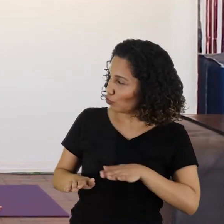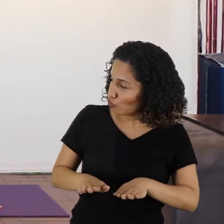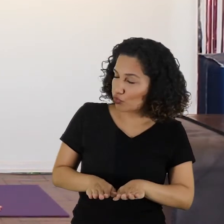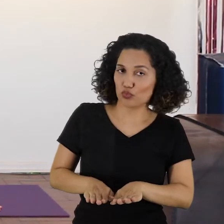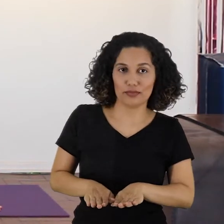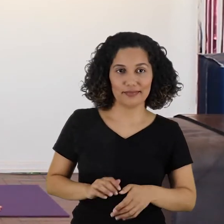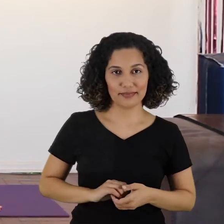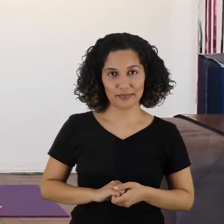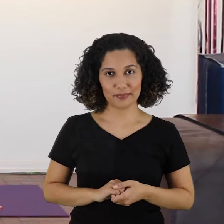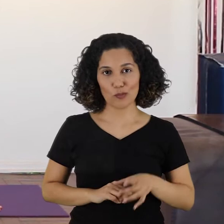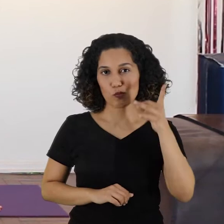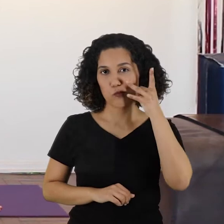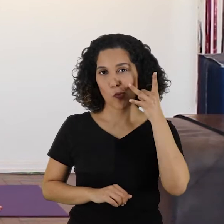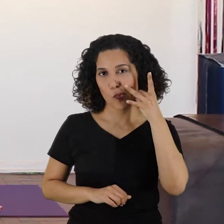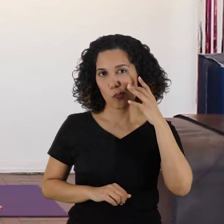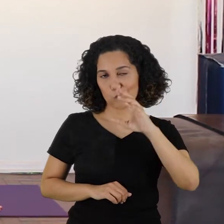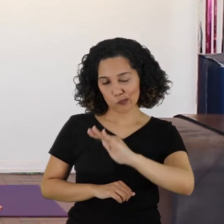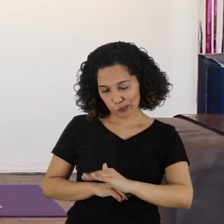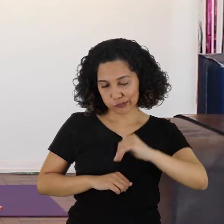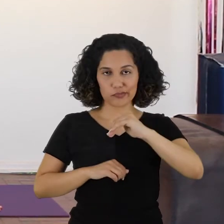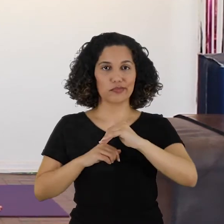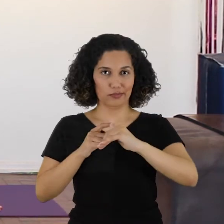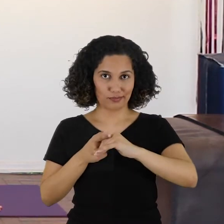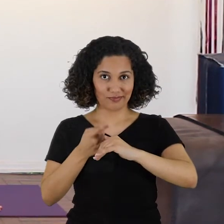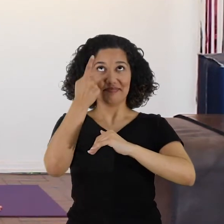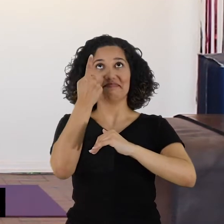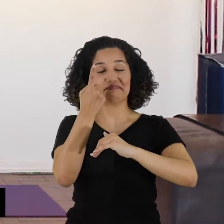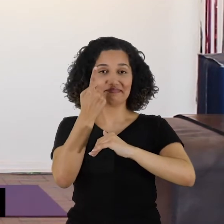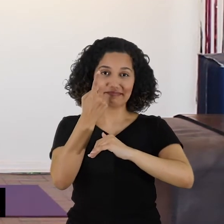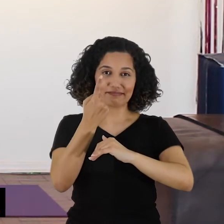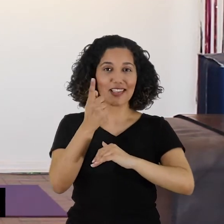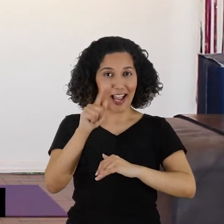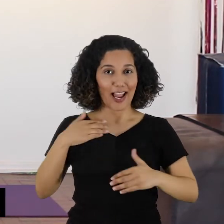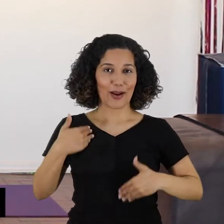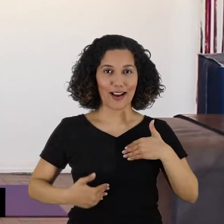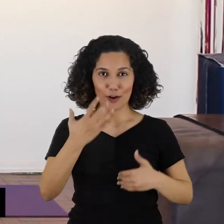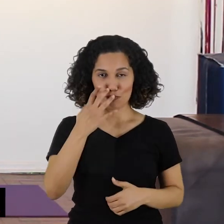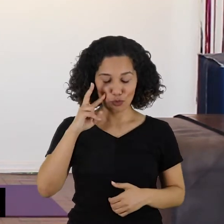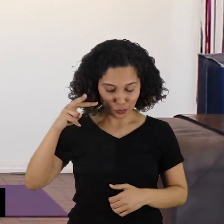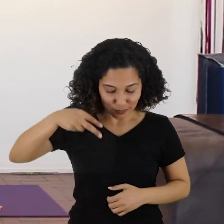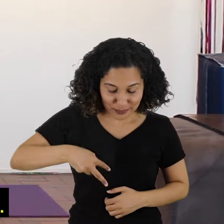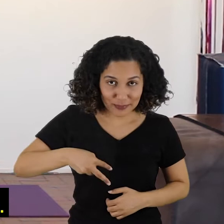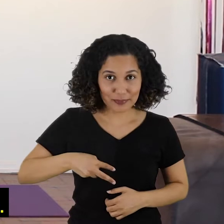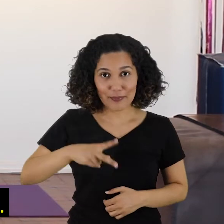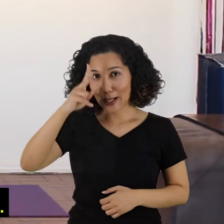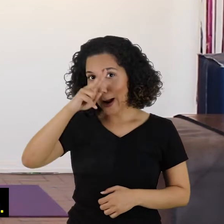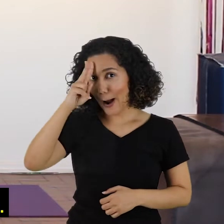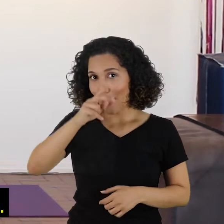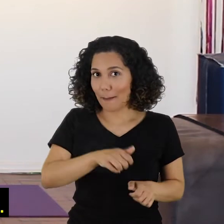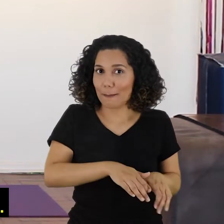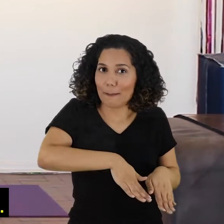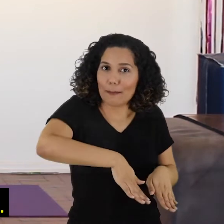esquerdo, leva a bunda lá pro teto, os isquios lá pro teto, e entra no cachorro olhando para baixo. Lembra